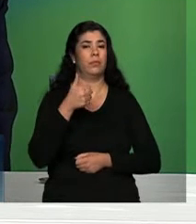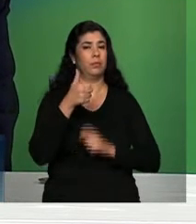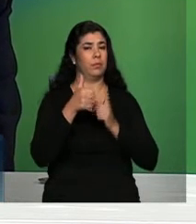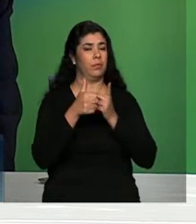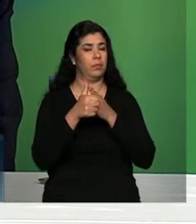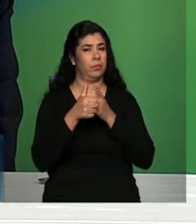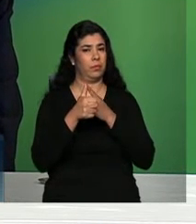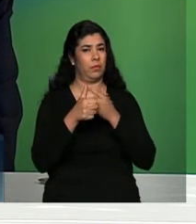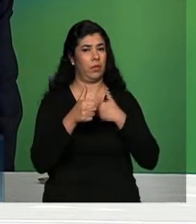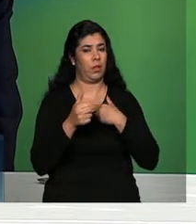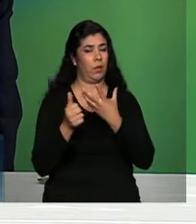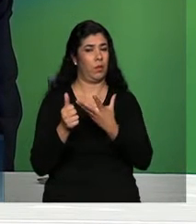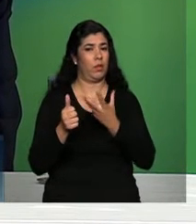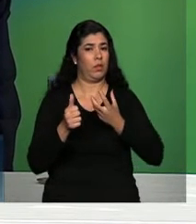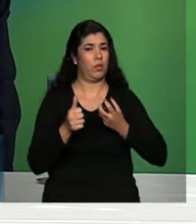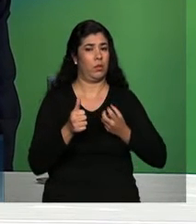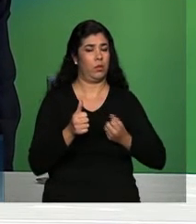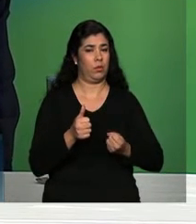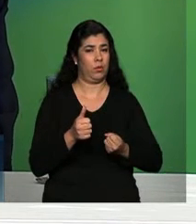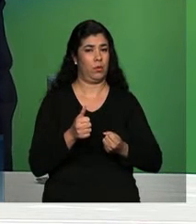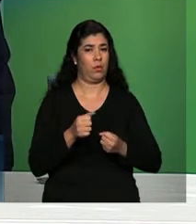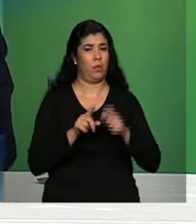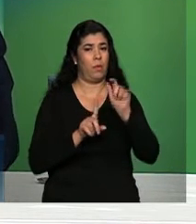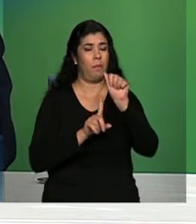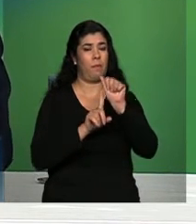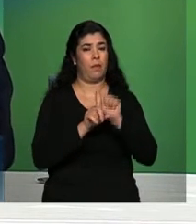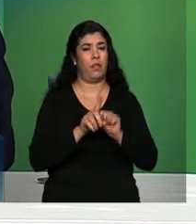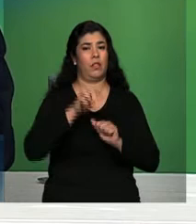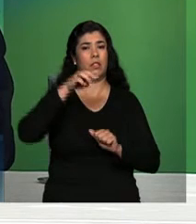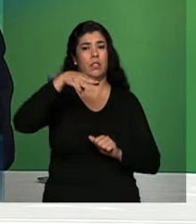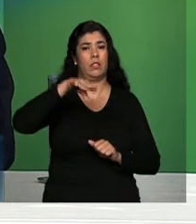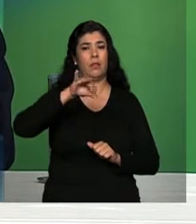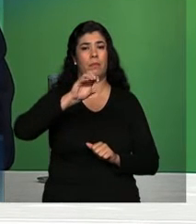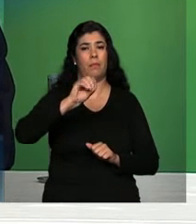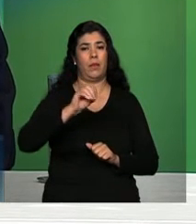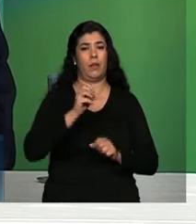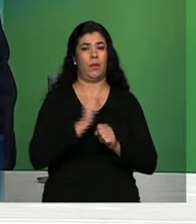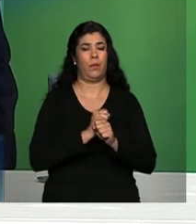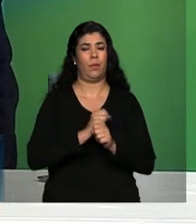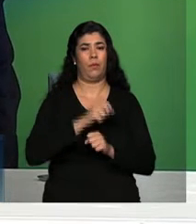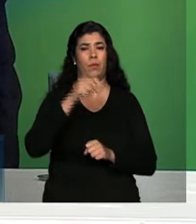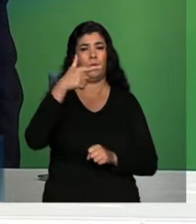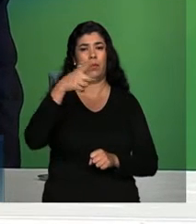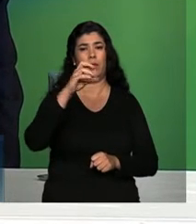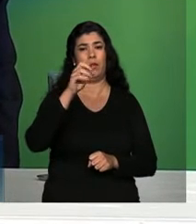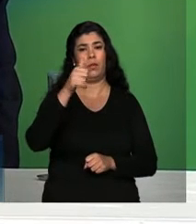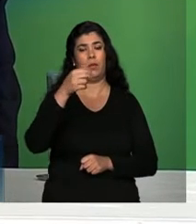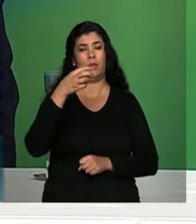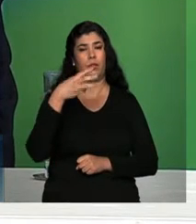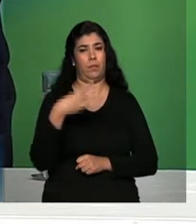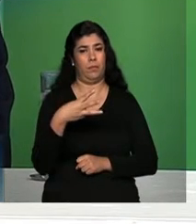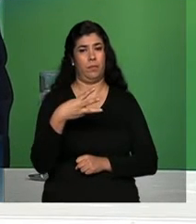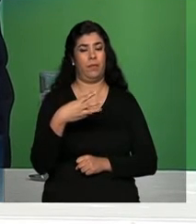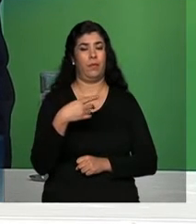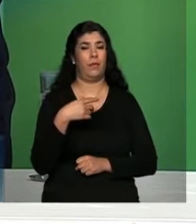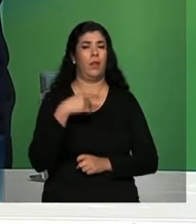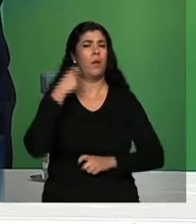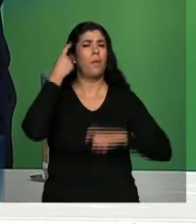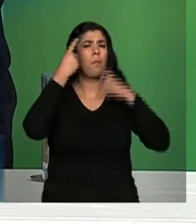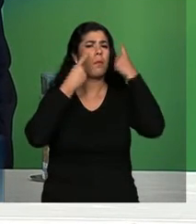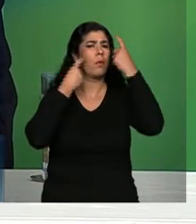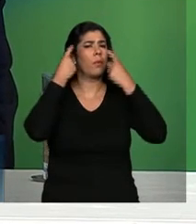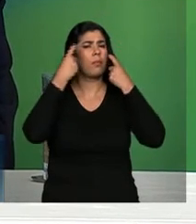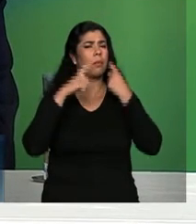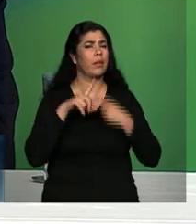eu assumi em maio de 2013. E uma das primeiras preocupações